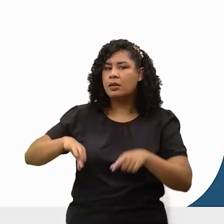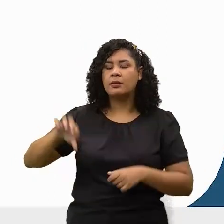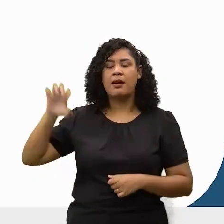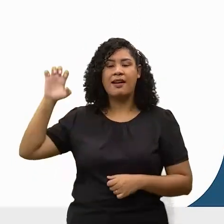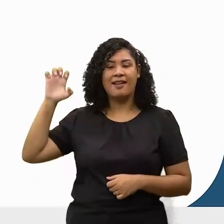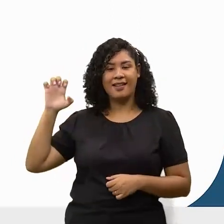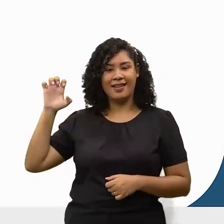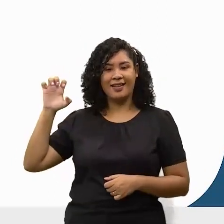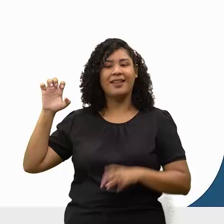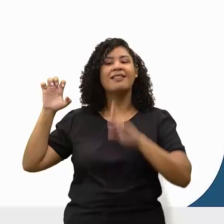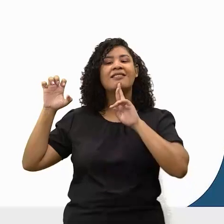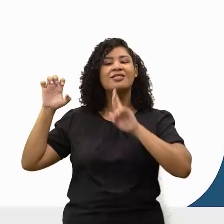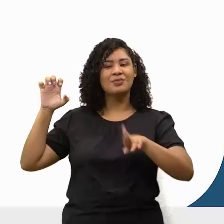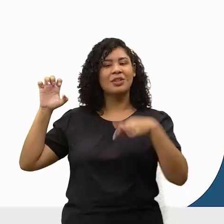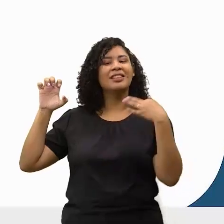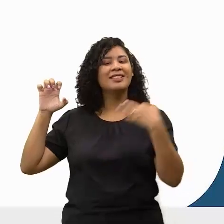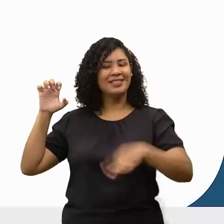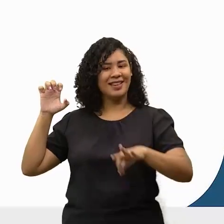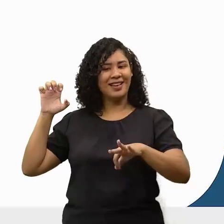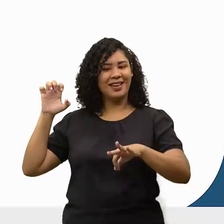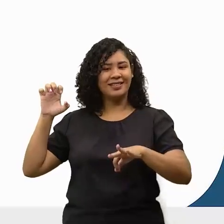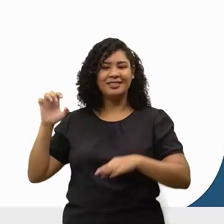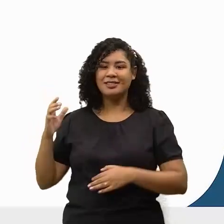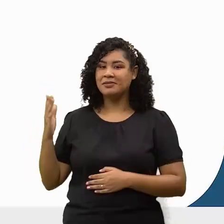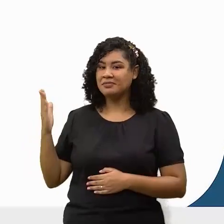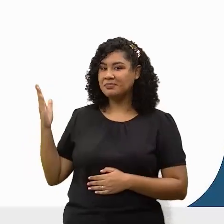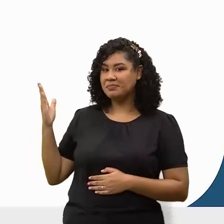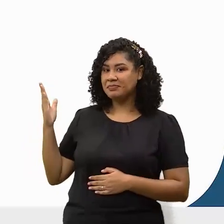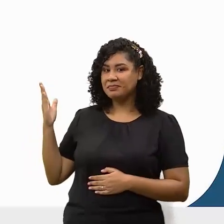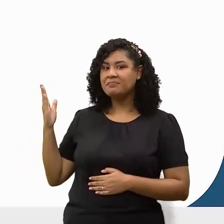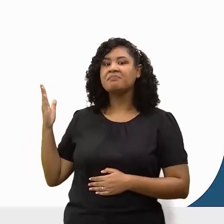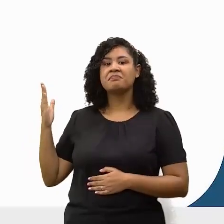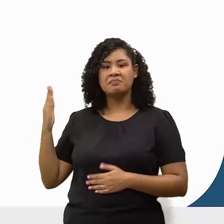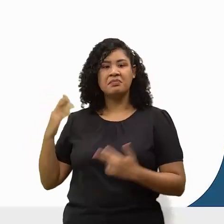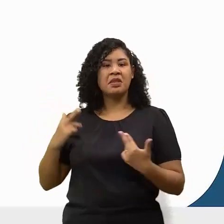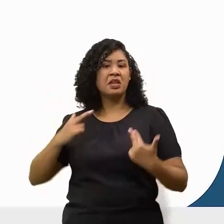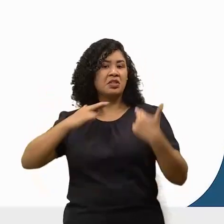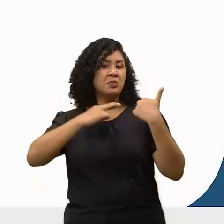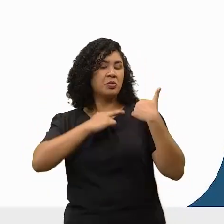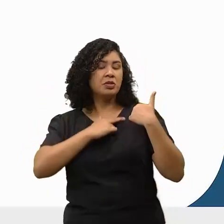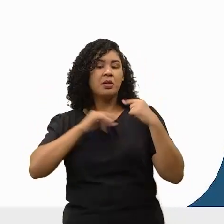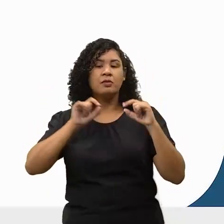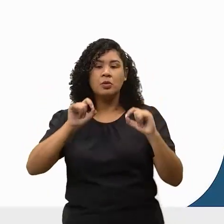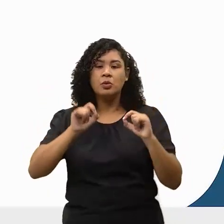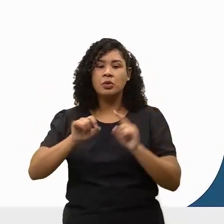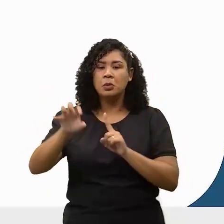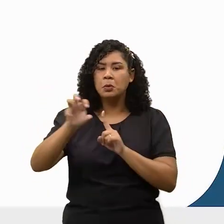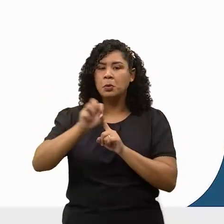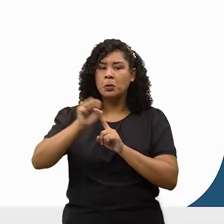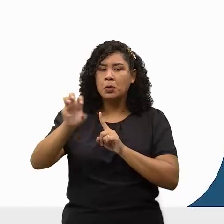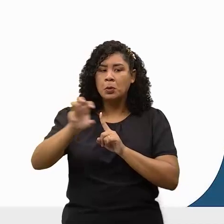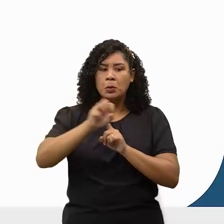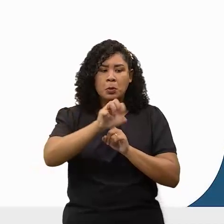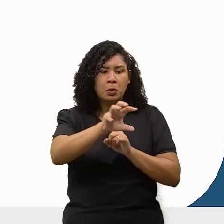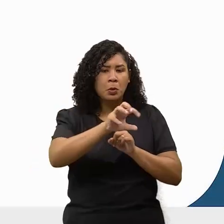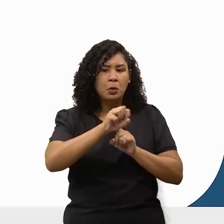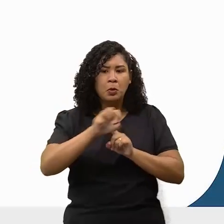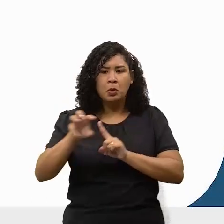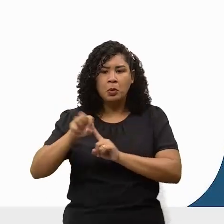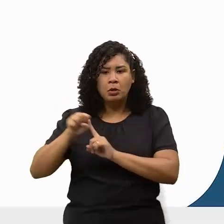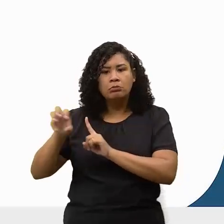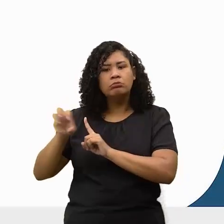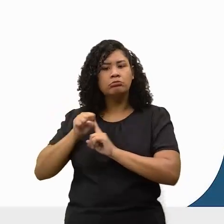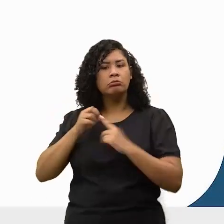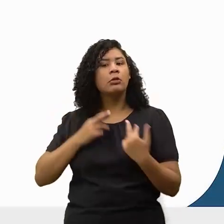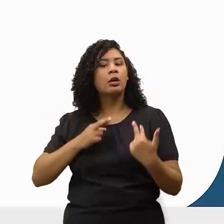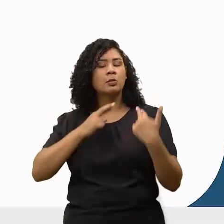letra E, ele fala sobre o lisossomo, como uma organela que digere algo que está próprio, na verdade, que está